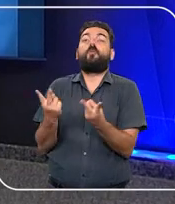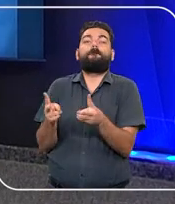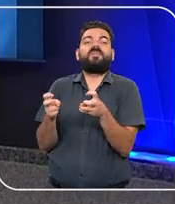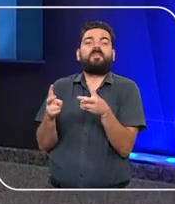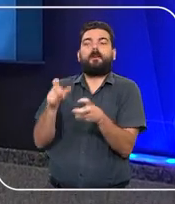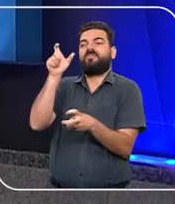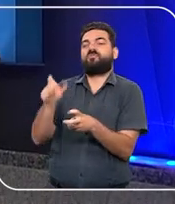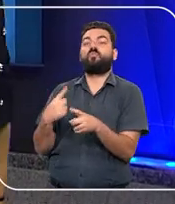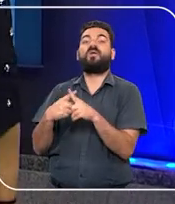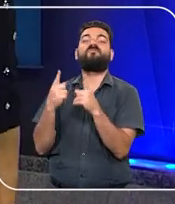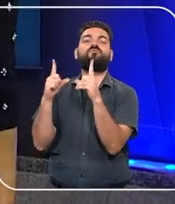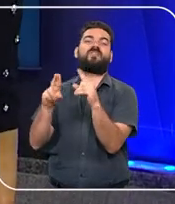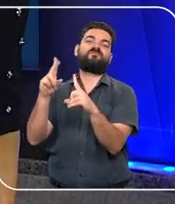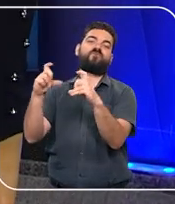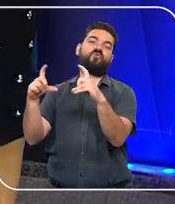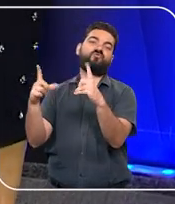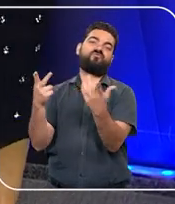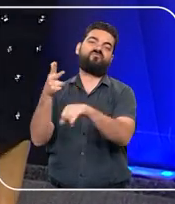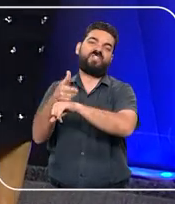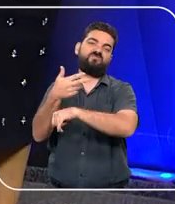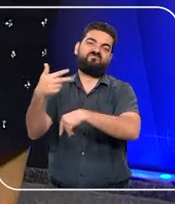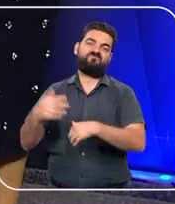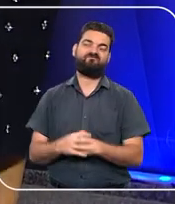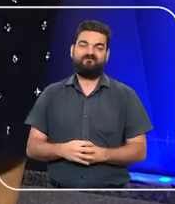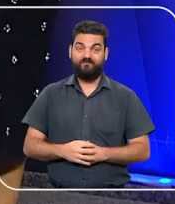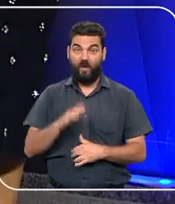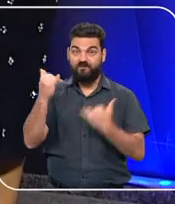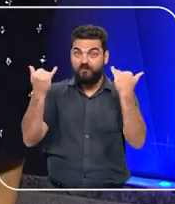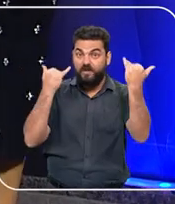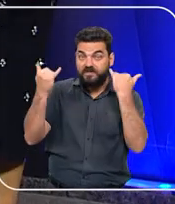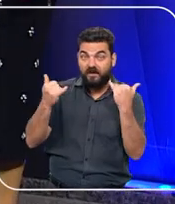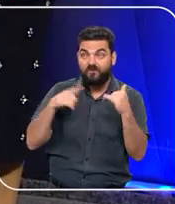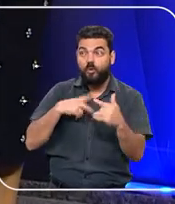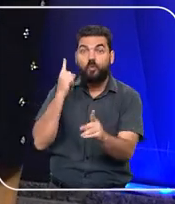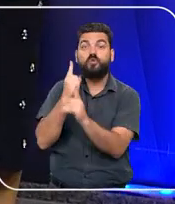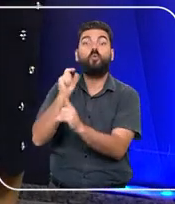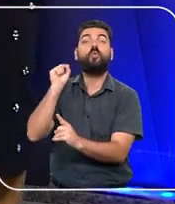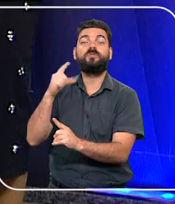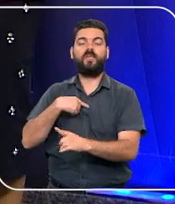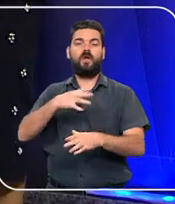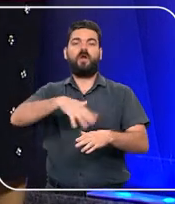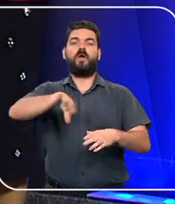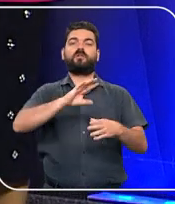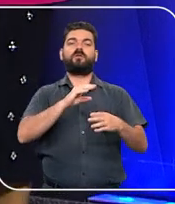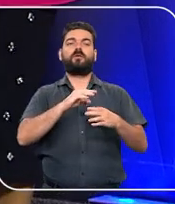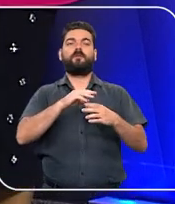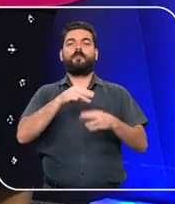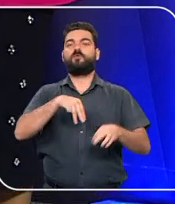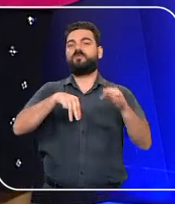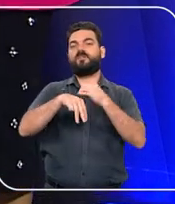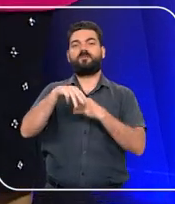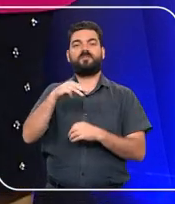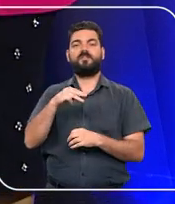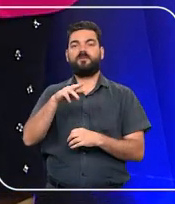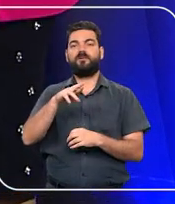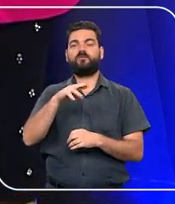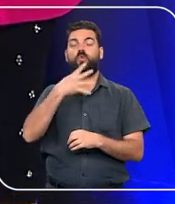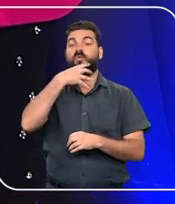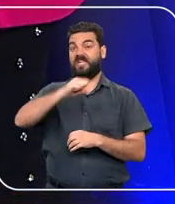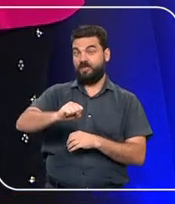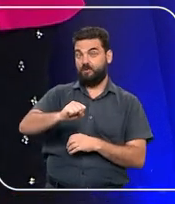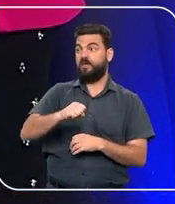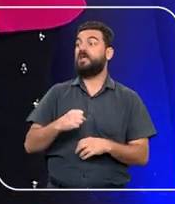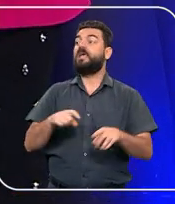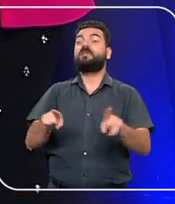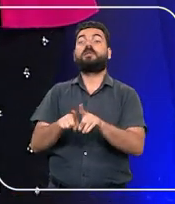erros na identificação por meio de fotografias os dados foram levantados pelo gabinete do ministro Rogério